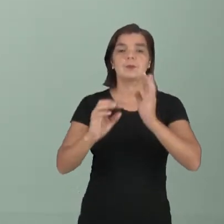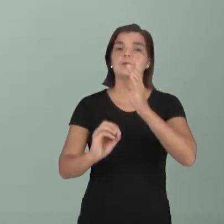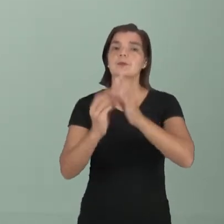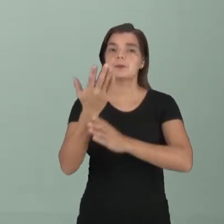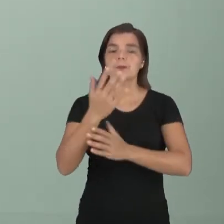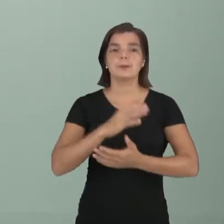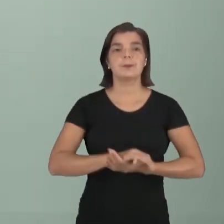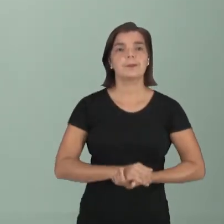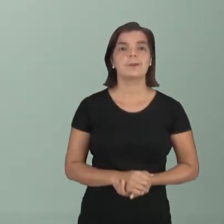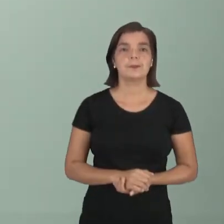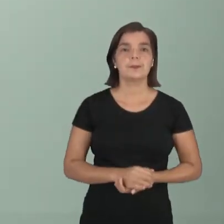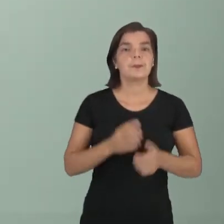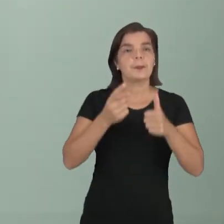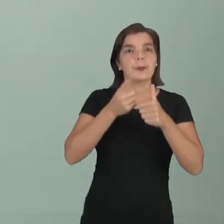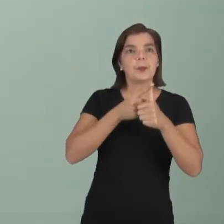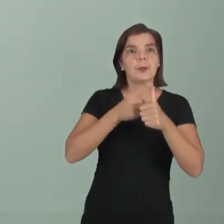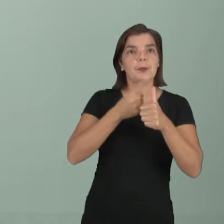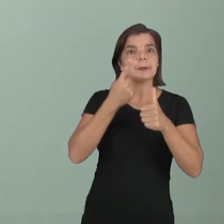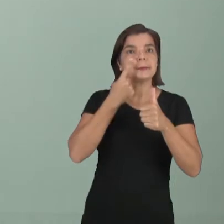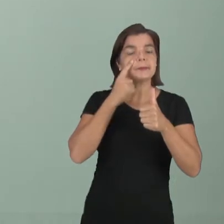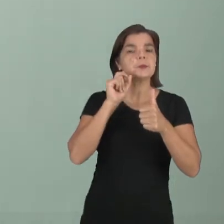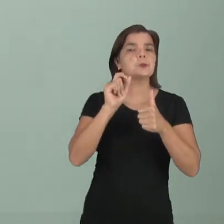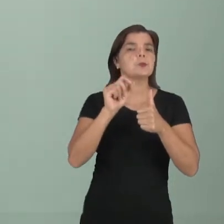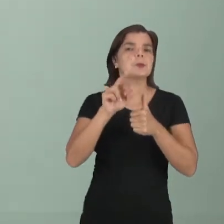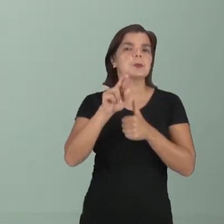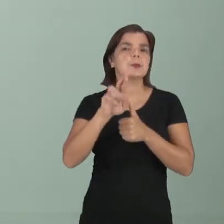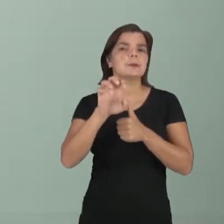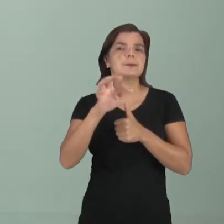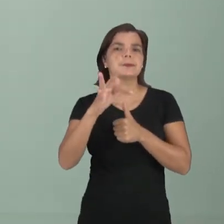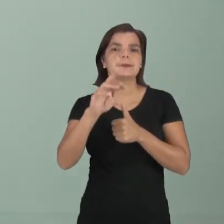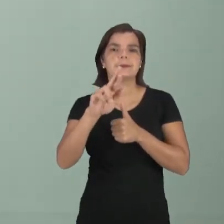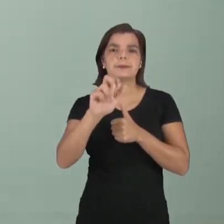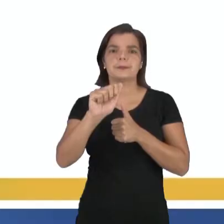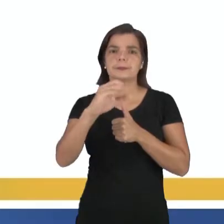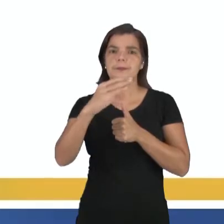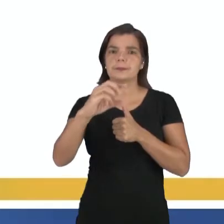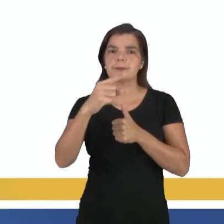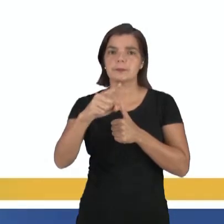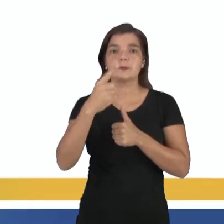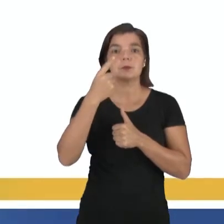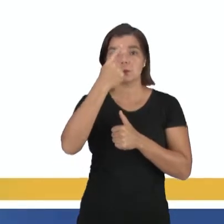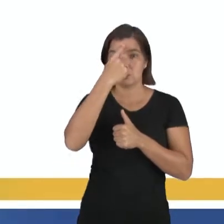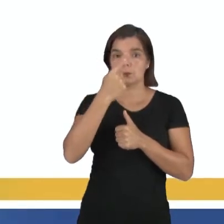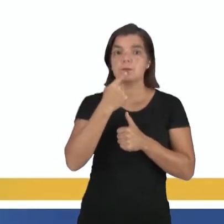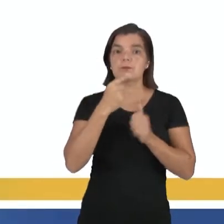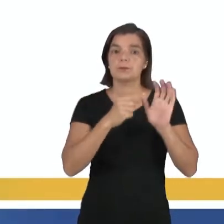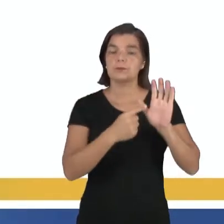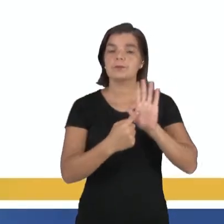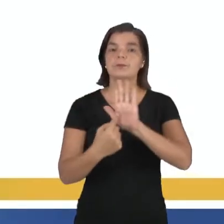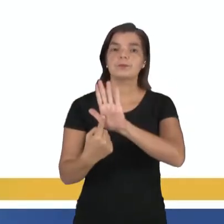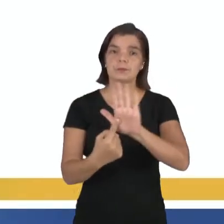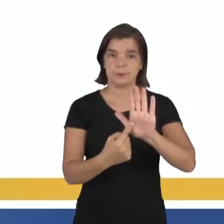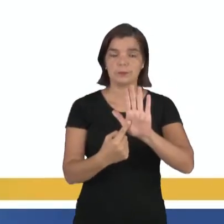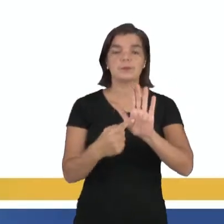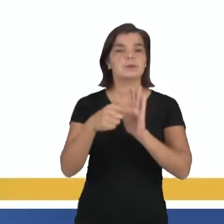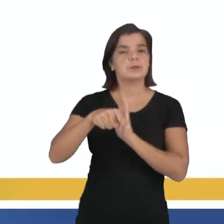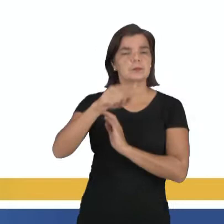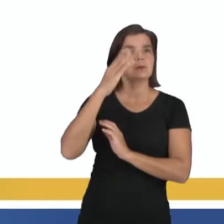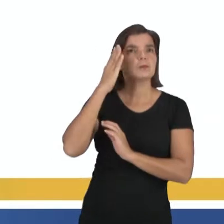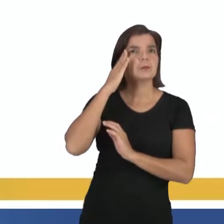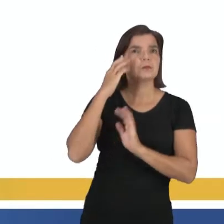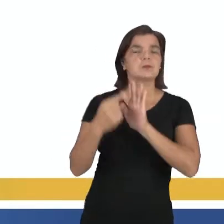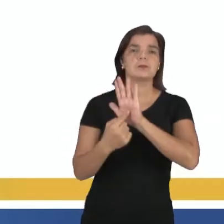fenômeno. Então primeiro você tem que entender o que é refração. Eu trouxe duas imagens aí que vai te ajudar a entender. A